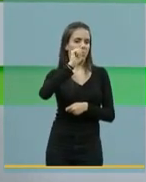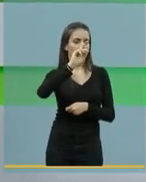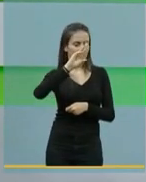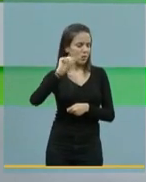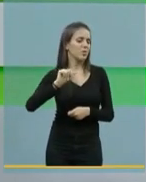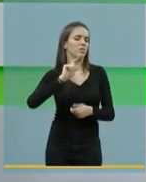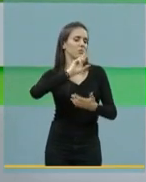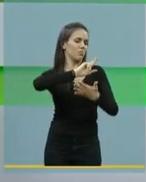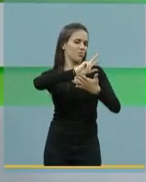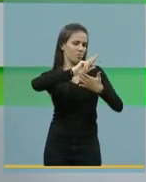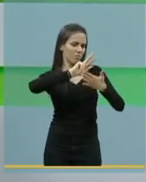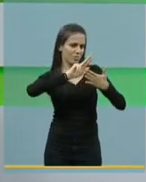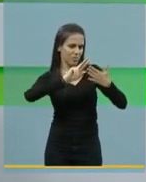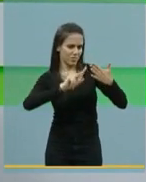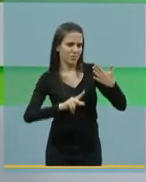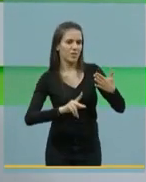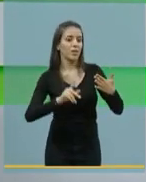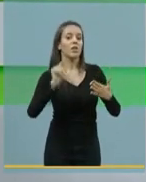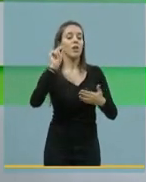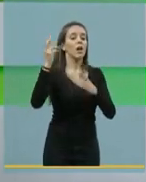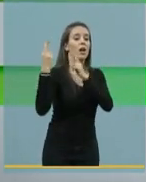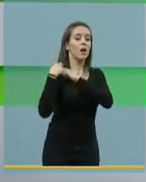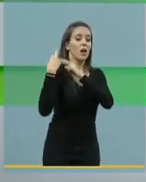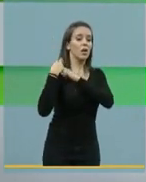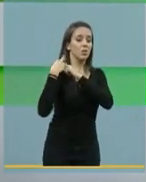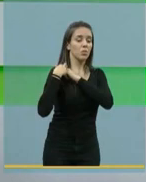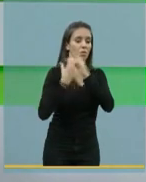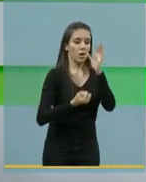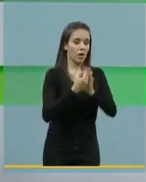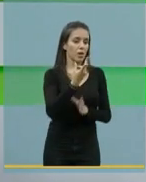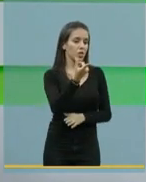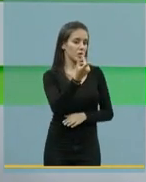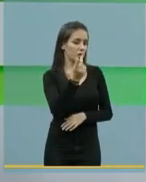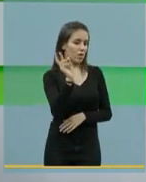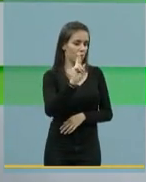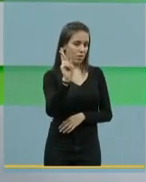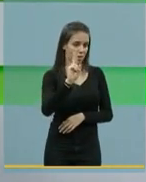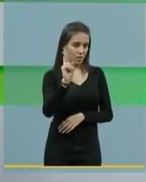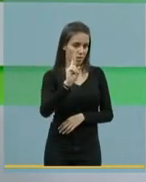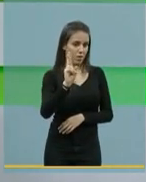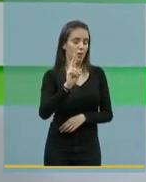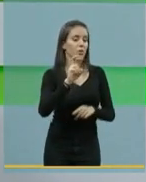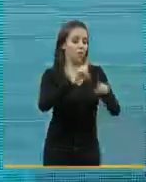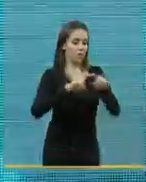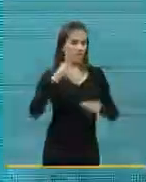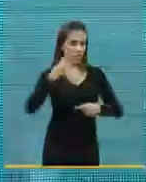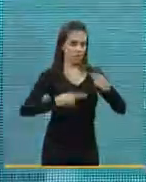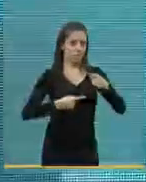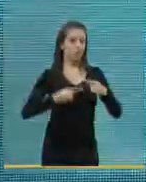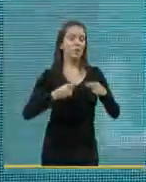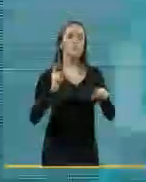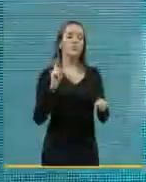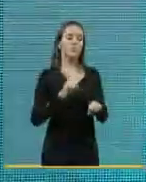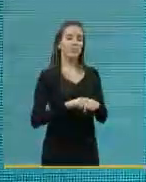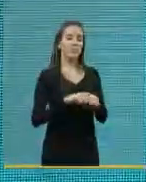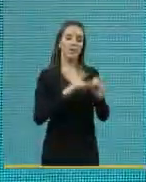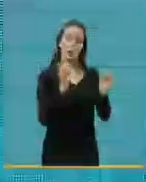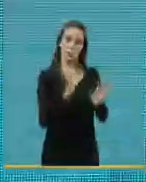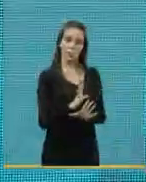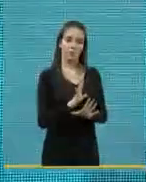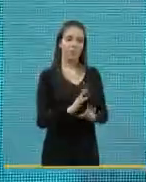barros os pais do plano real para essa agenda da competitividade onde a reforma o tempo esgotado